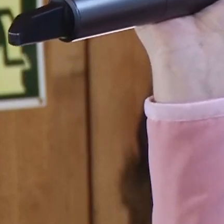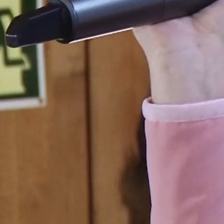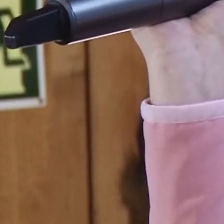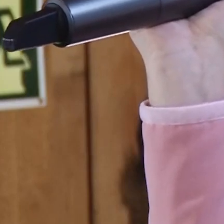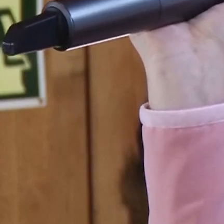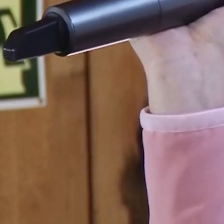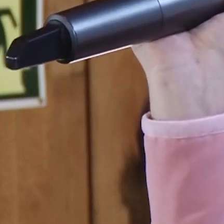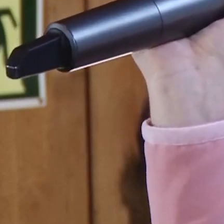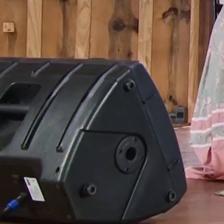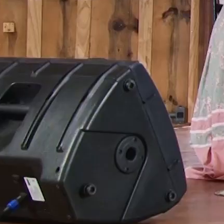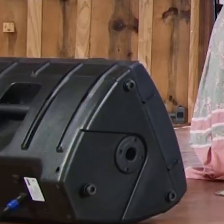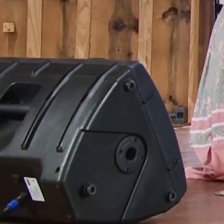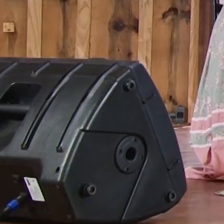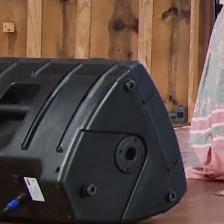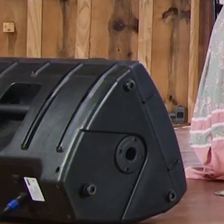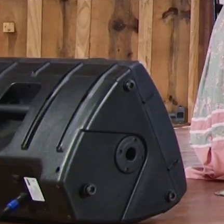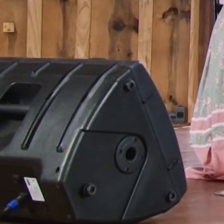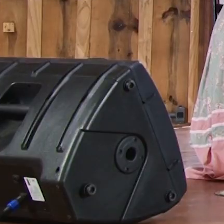domado,